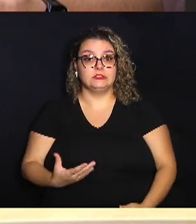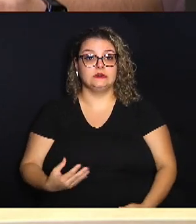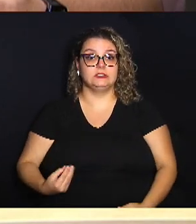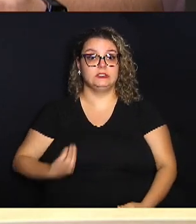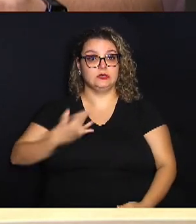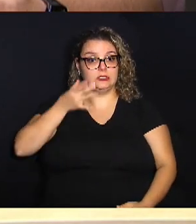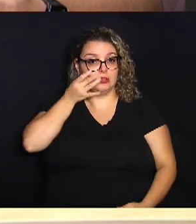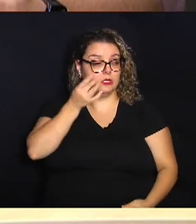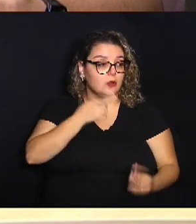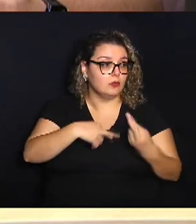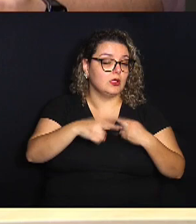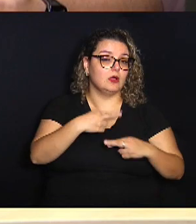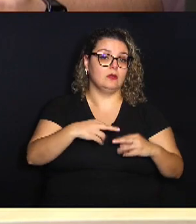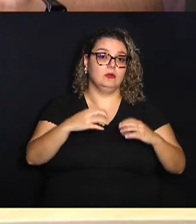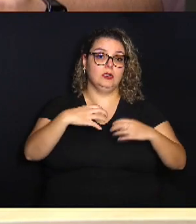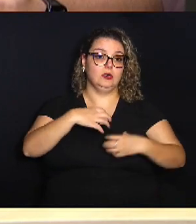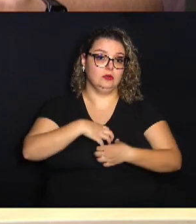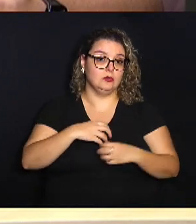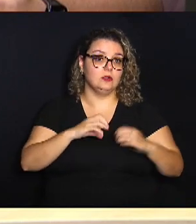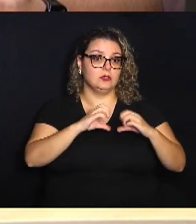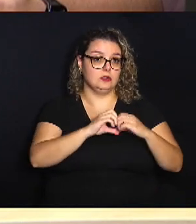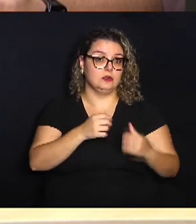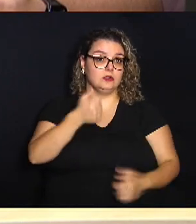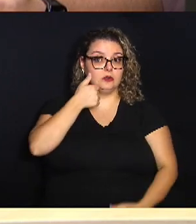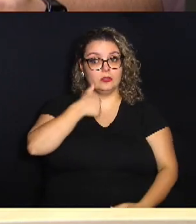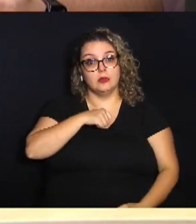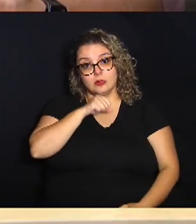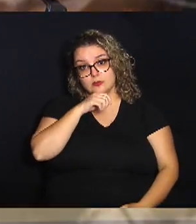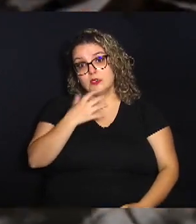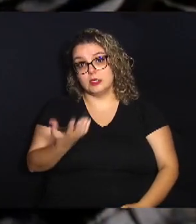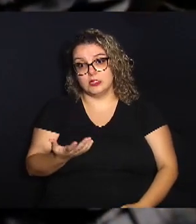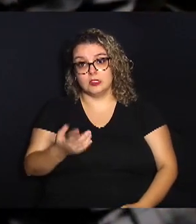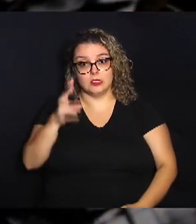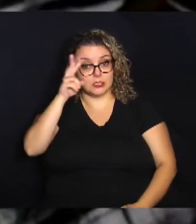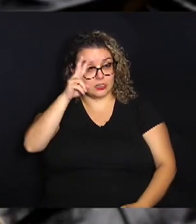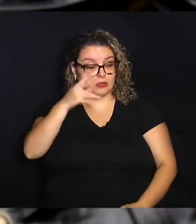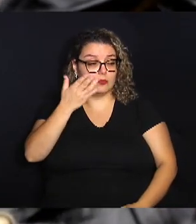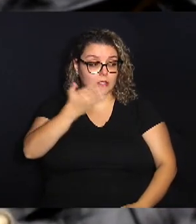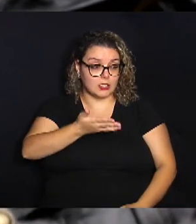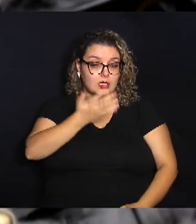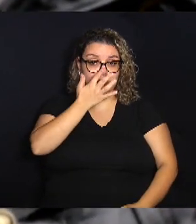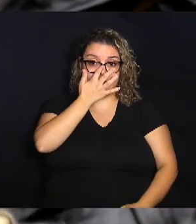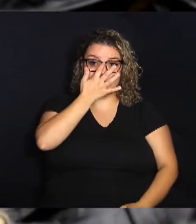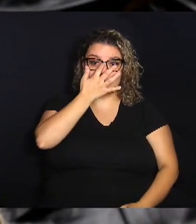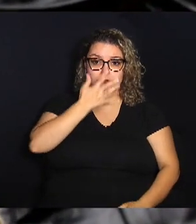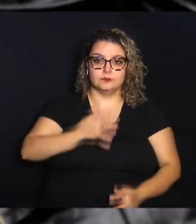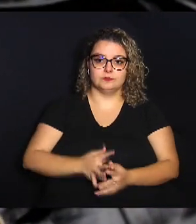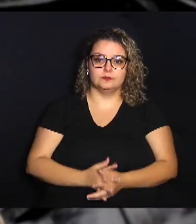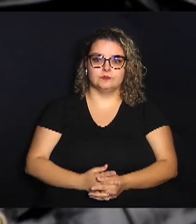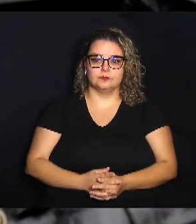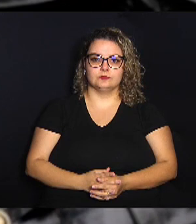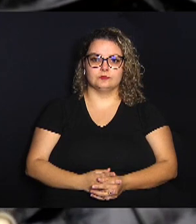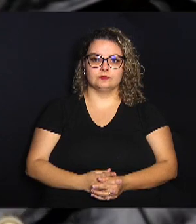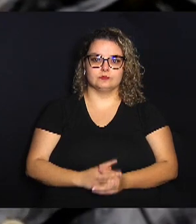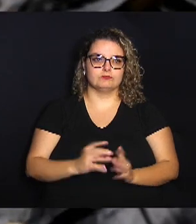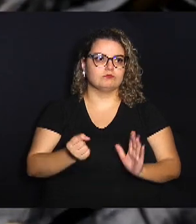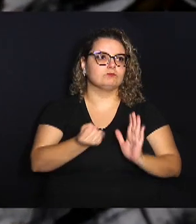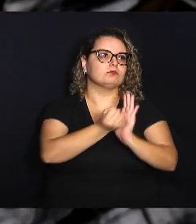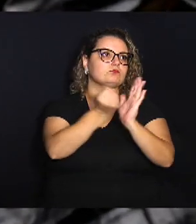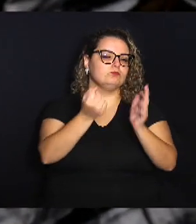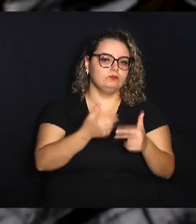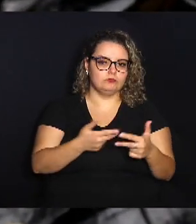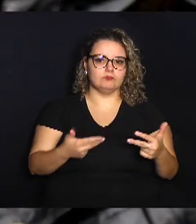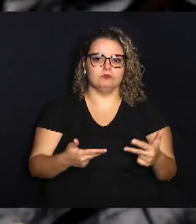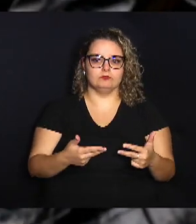uma relação com a sua mãe, né? E lembrar ela como um símbolo, com alguma coisa que